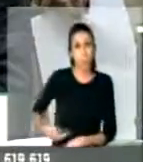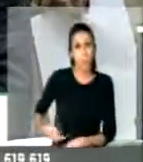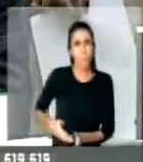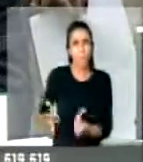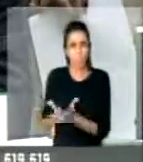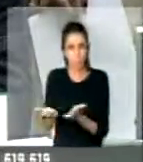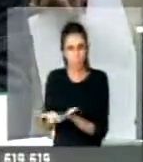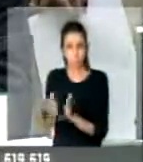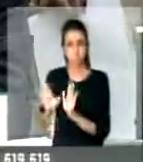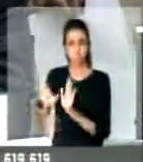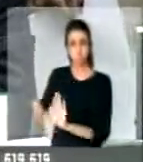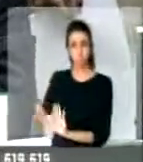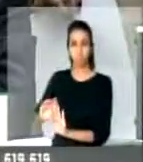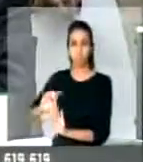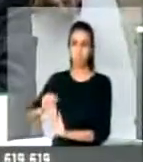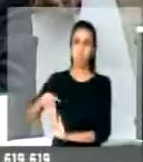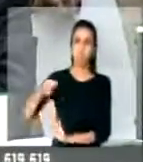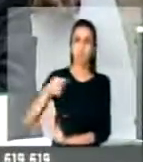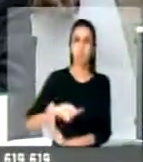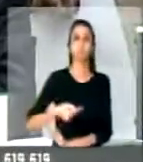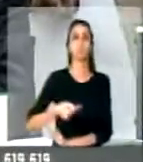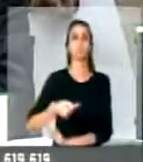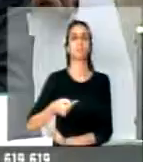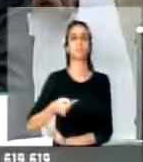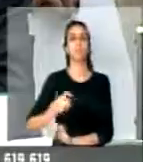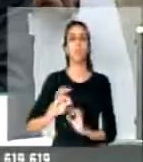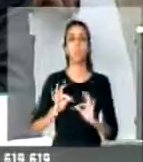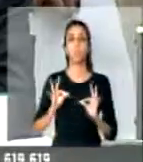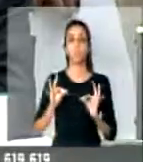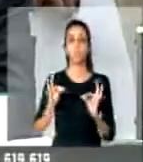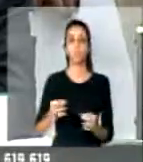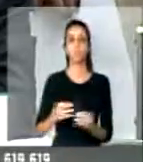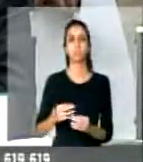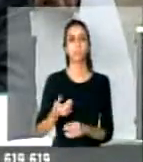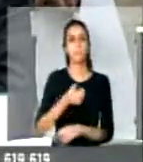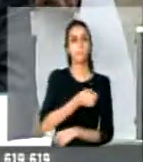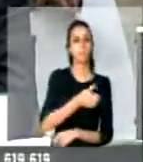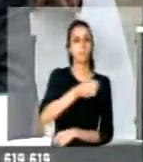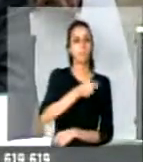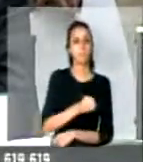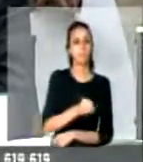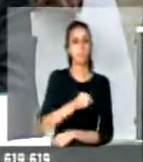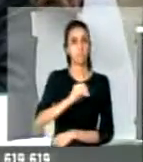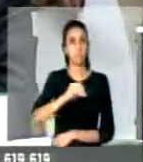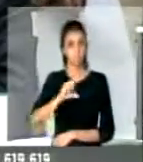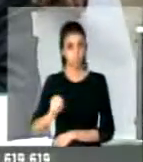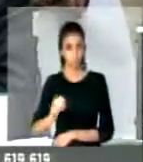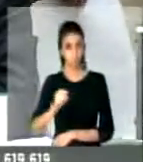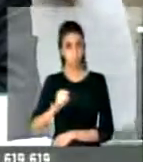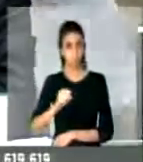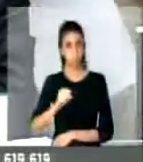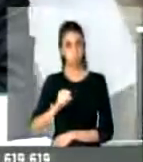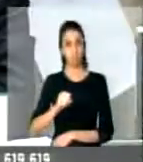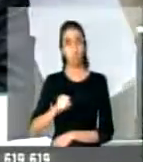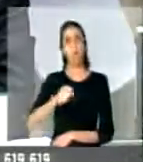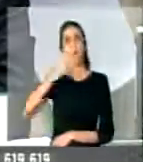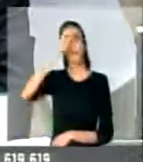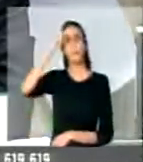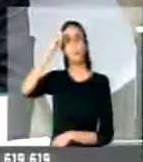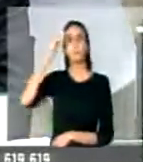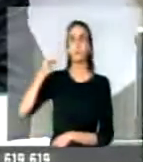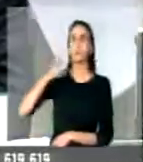A par disso, o Fausto da Corte, que chegara ao Brasil em 1808, fugindo do cerco das